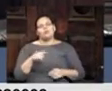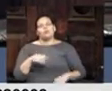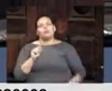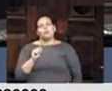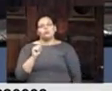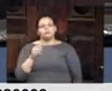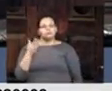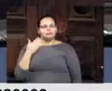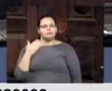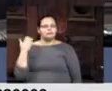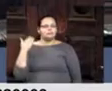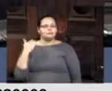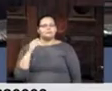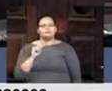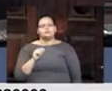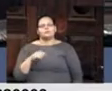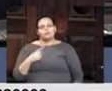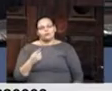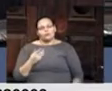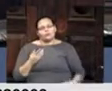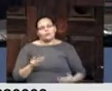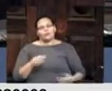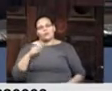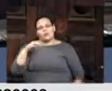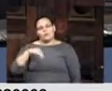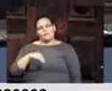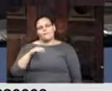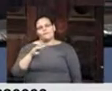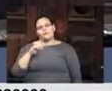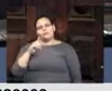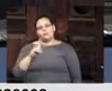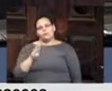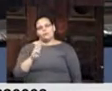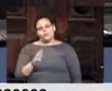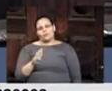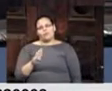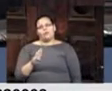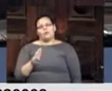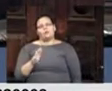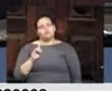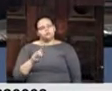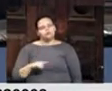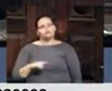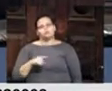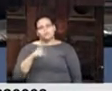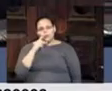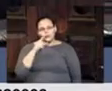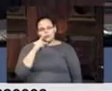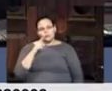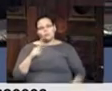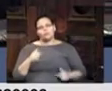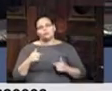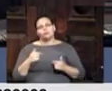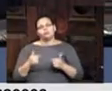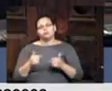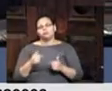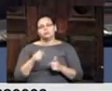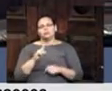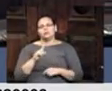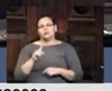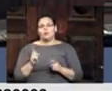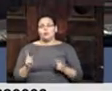foi o chamado MDB autêntico, não é? Um partido de posição, não apenas